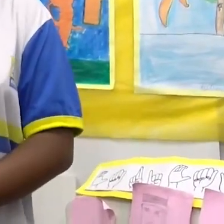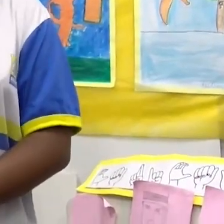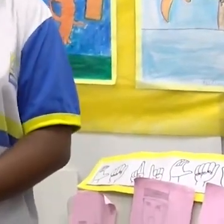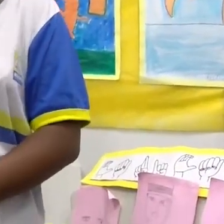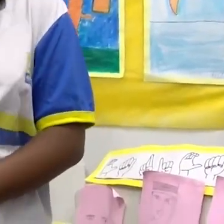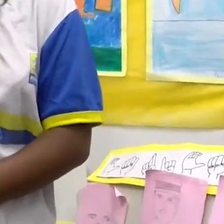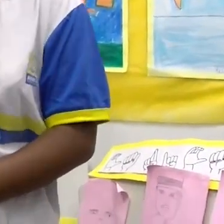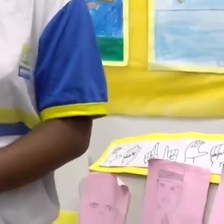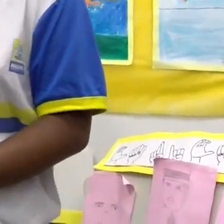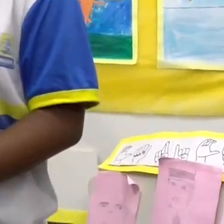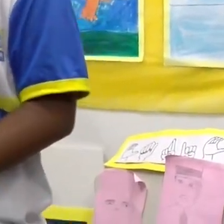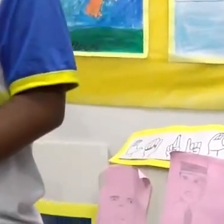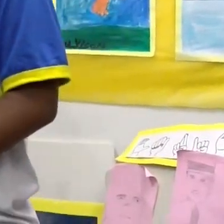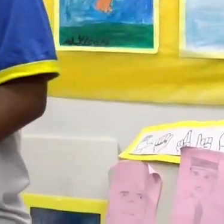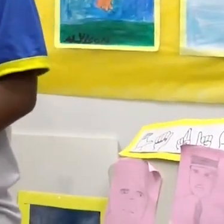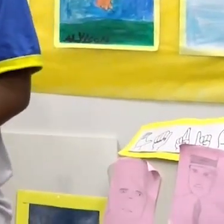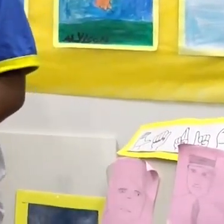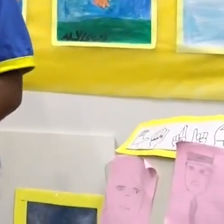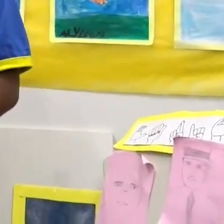Esse é de Oswaldo de Andrade.